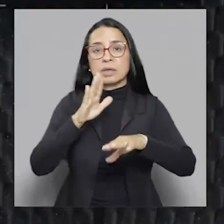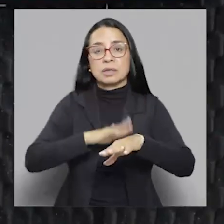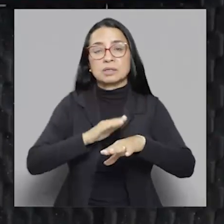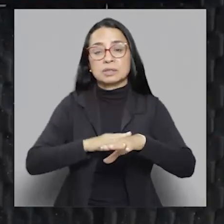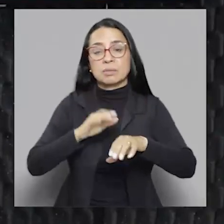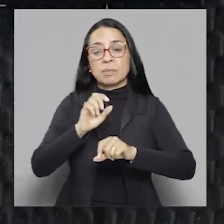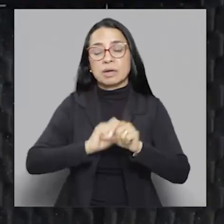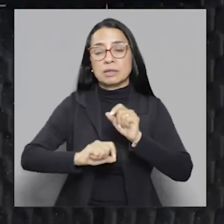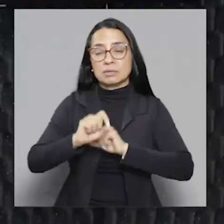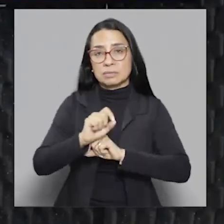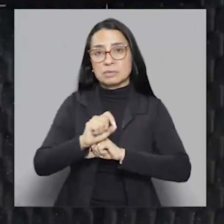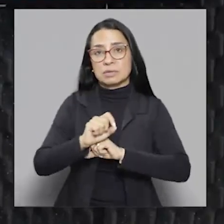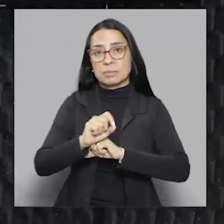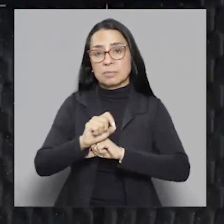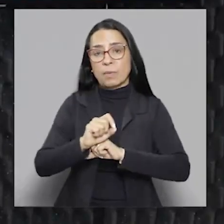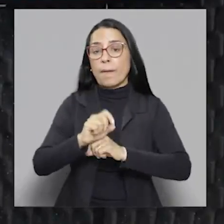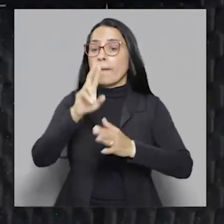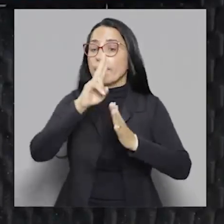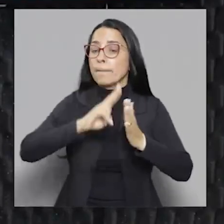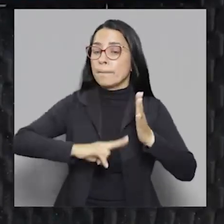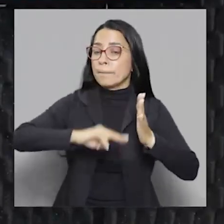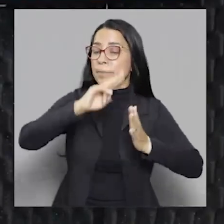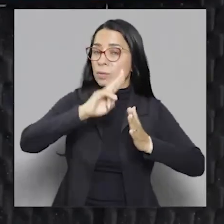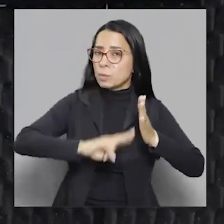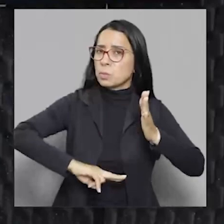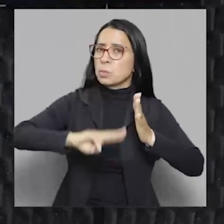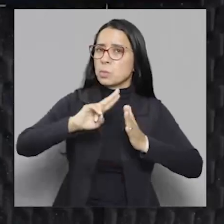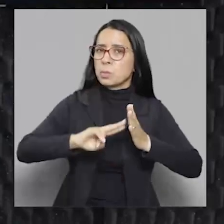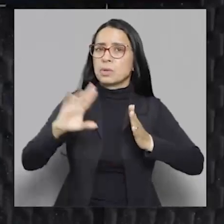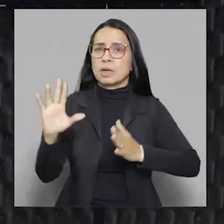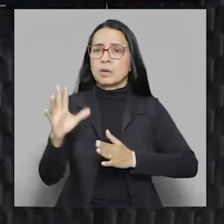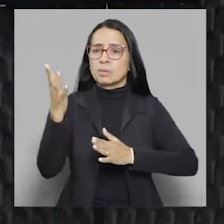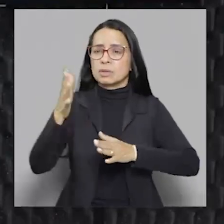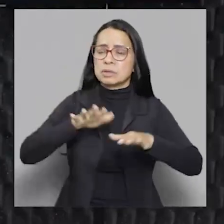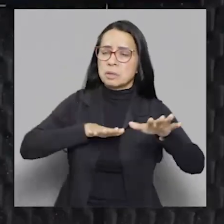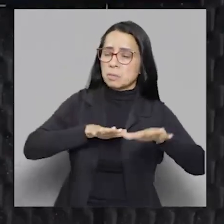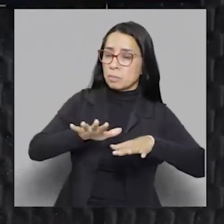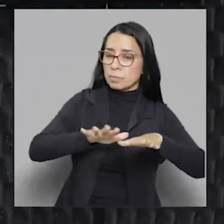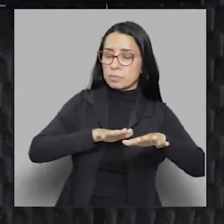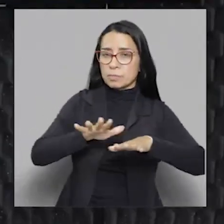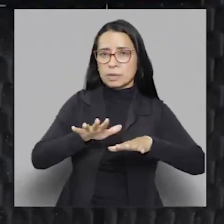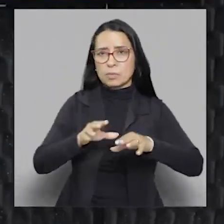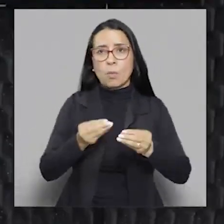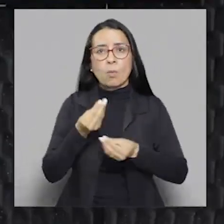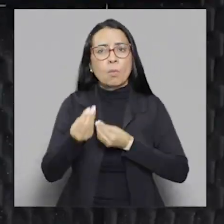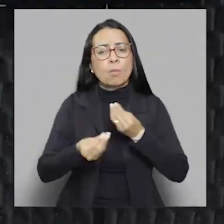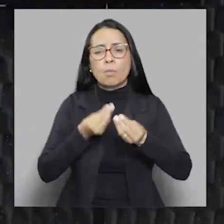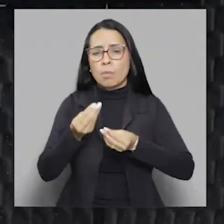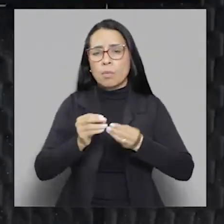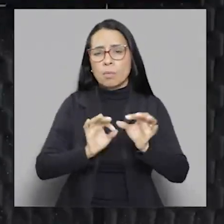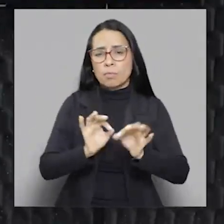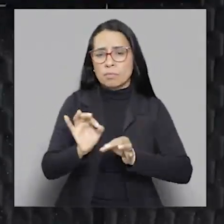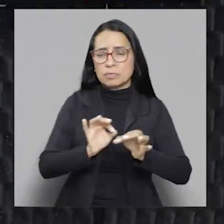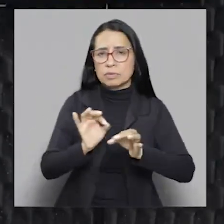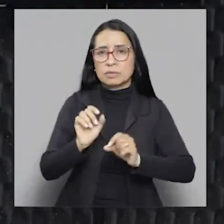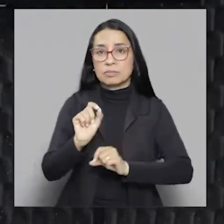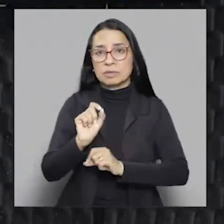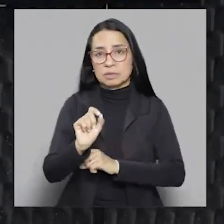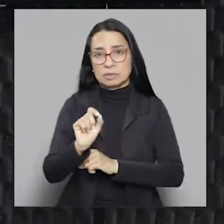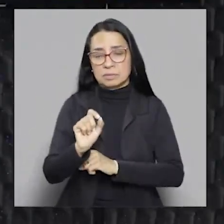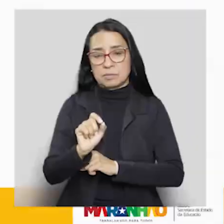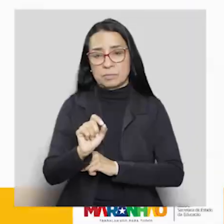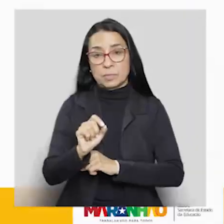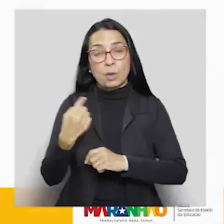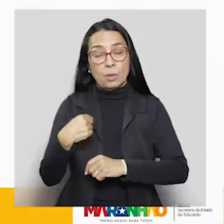action paint ou pintura em ação, pintura em movimento. Professor, como é que funcionava isso? Gente, para que a gente possa